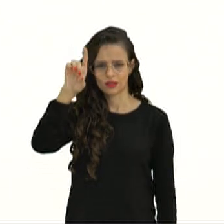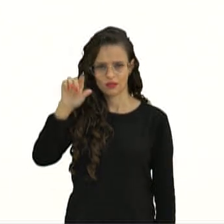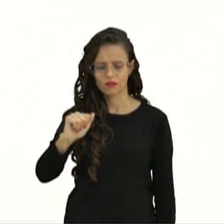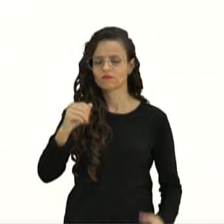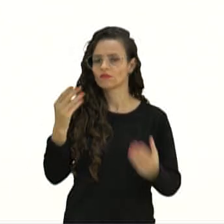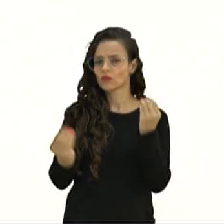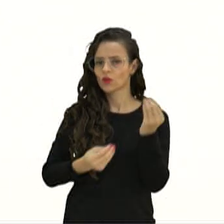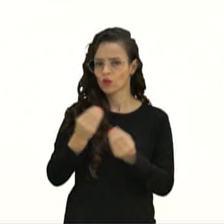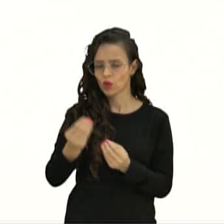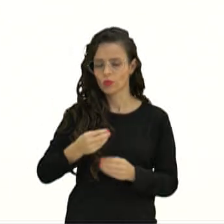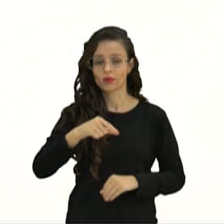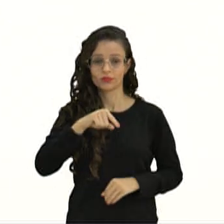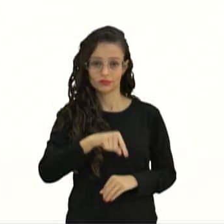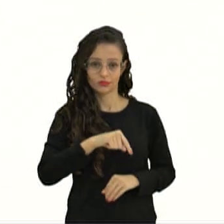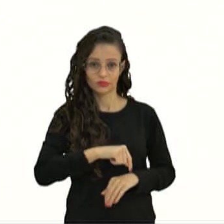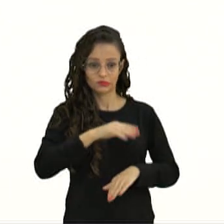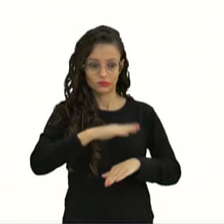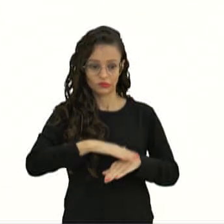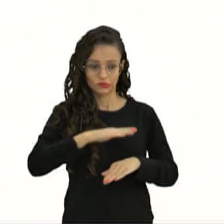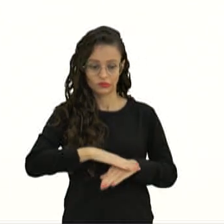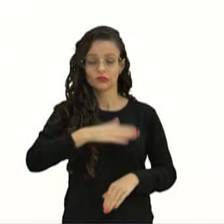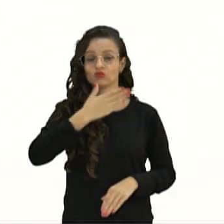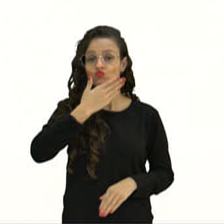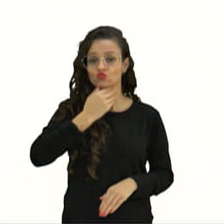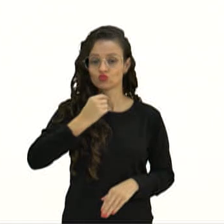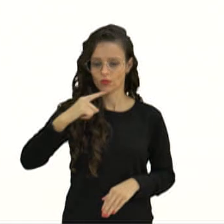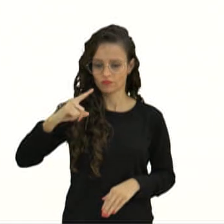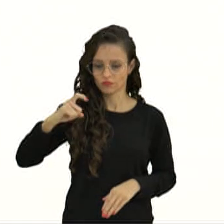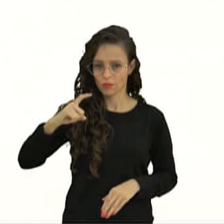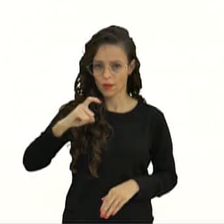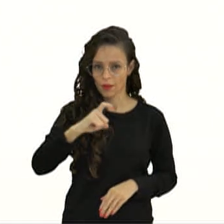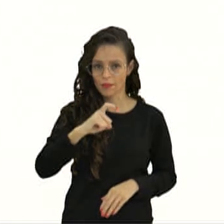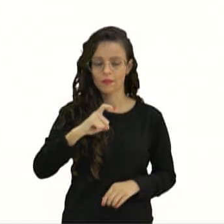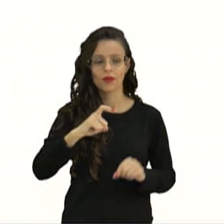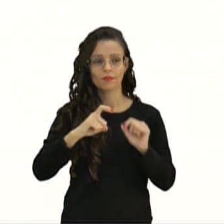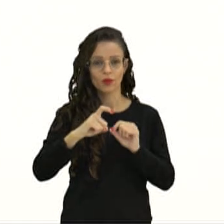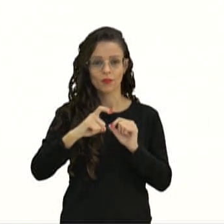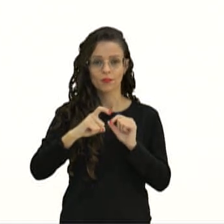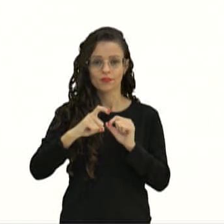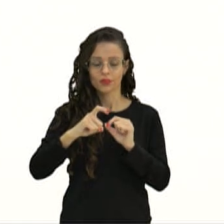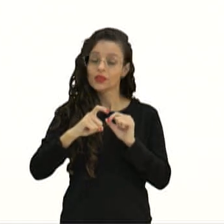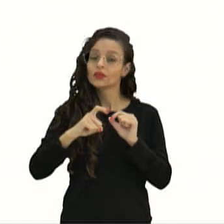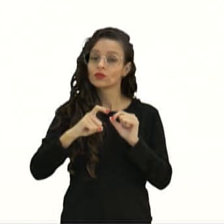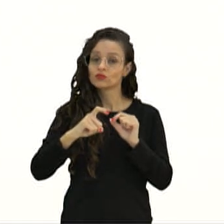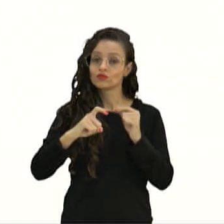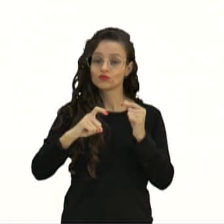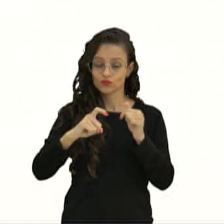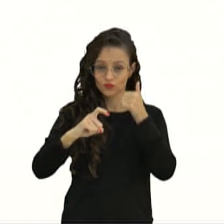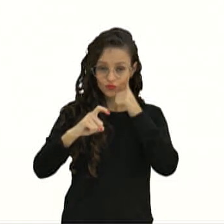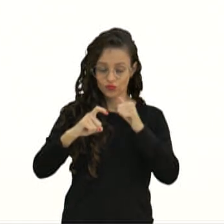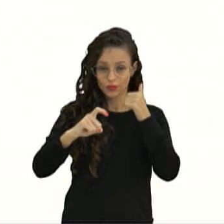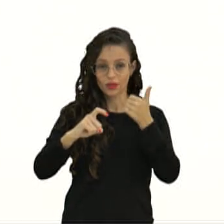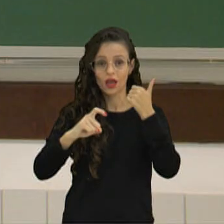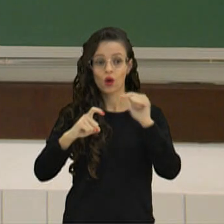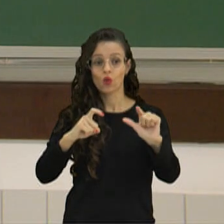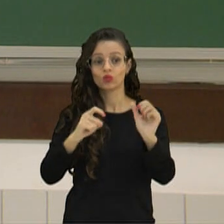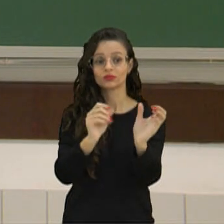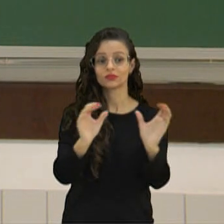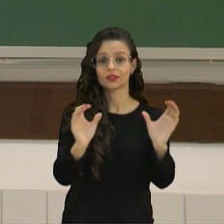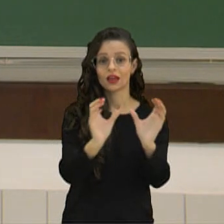quando o órgão reprodutor masculino de uma planta vai entrar em contato com o órgão reprodutor feminino da